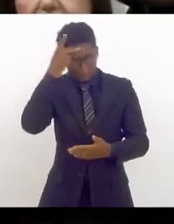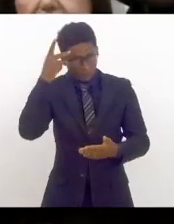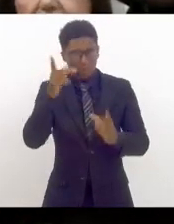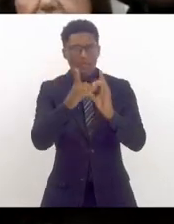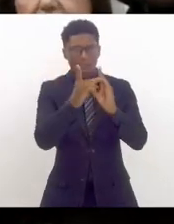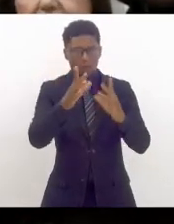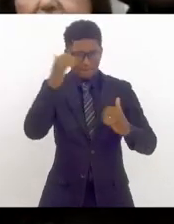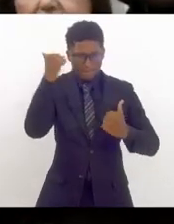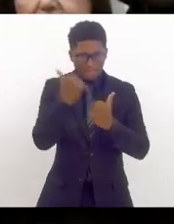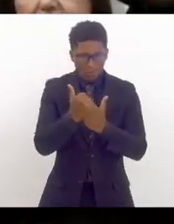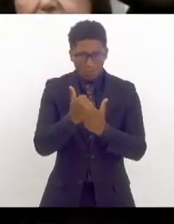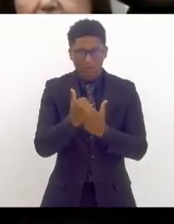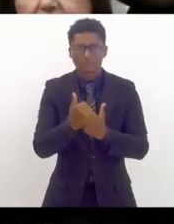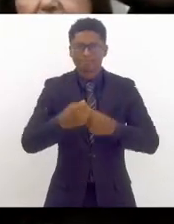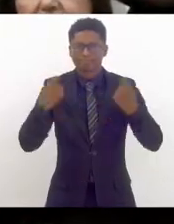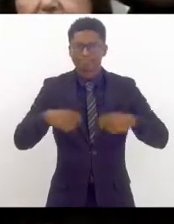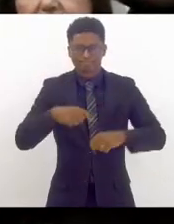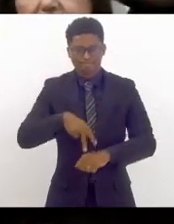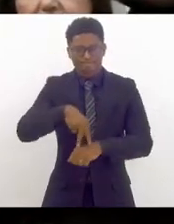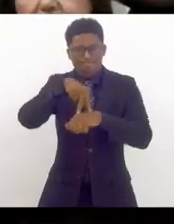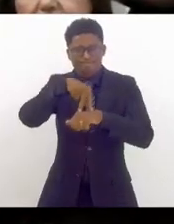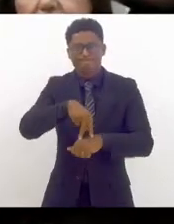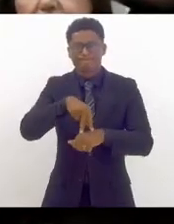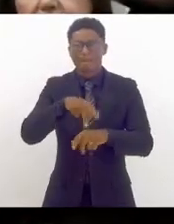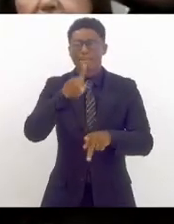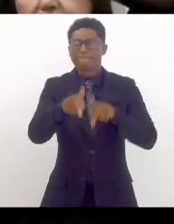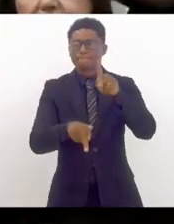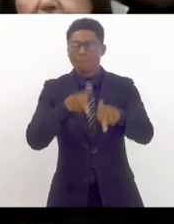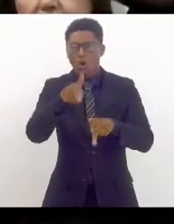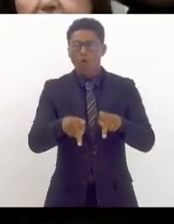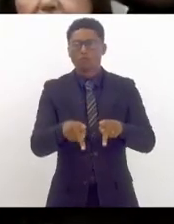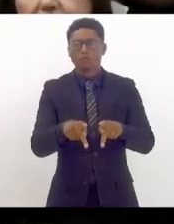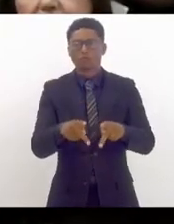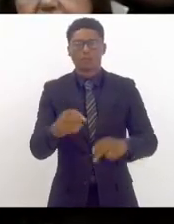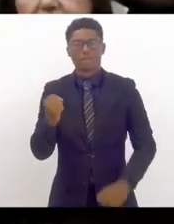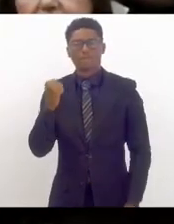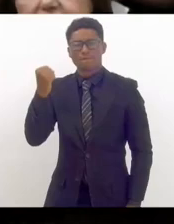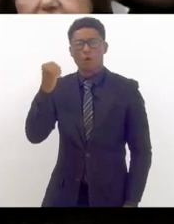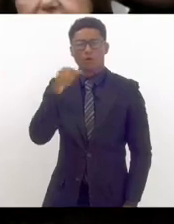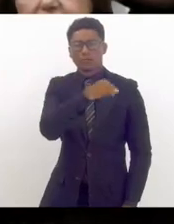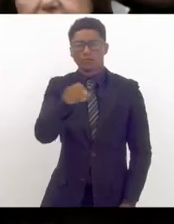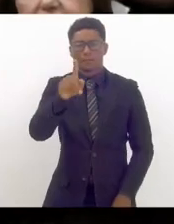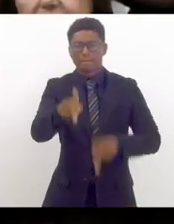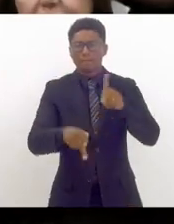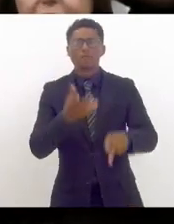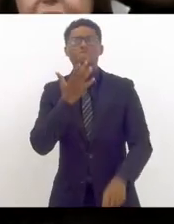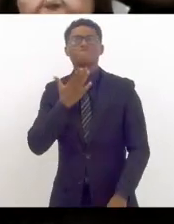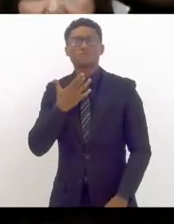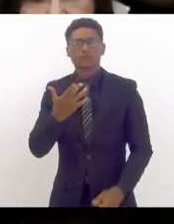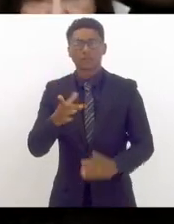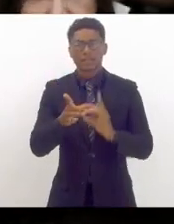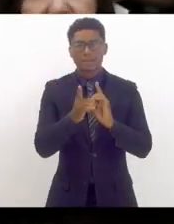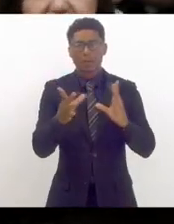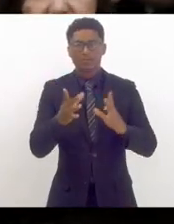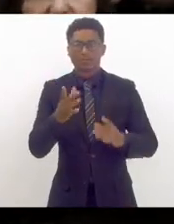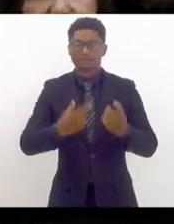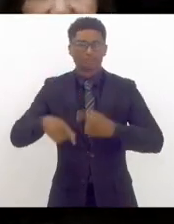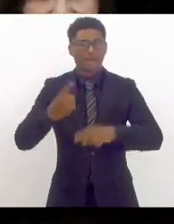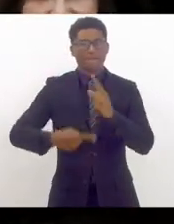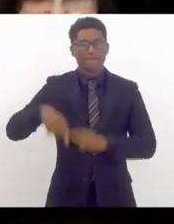em respeito do povo. Mais forte é a vontade do povo. Viva a democracia!